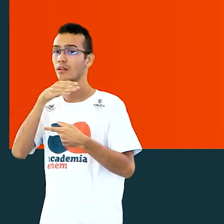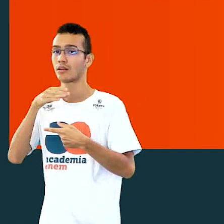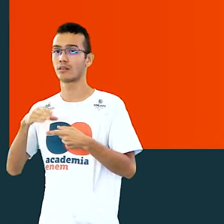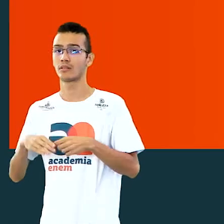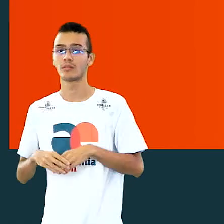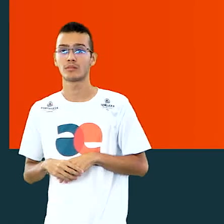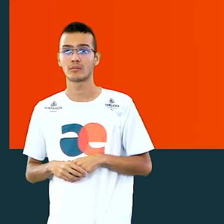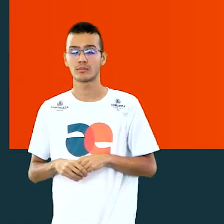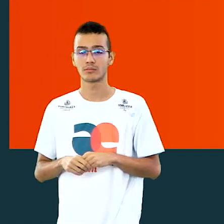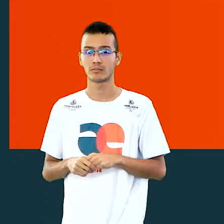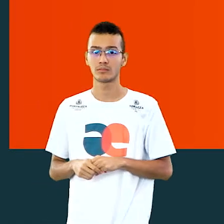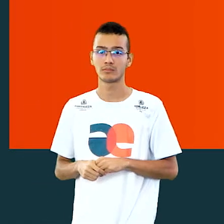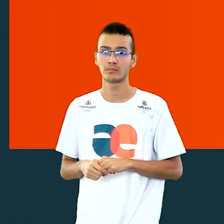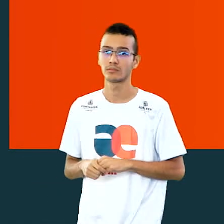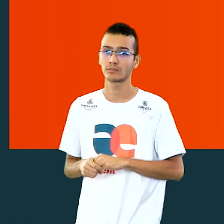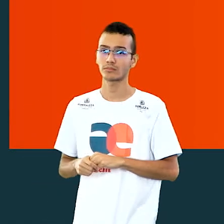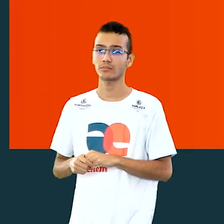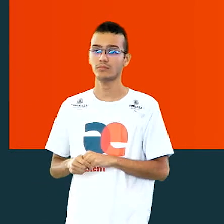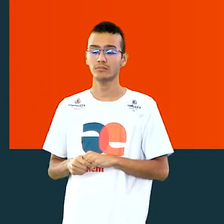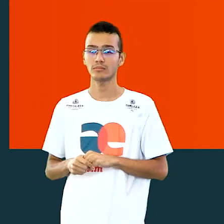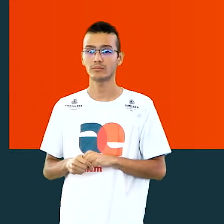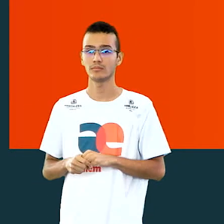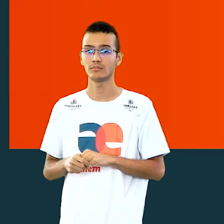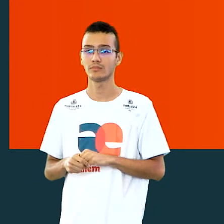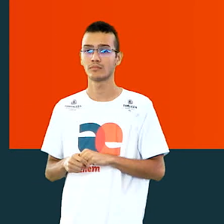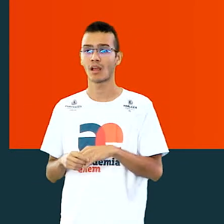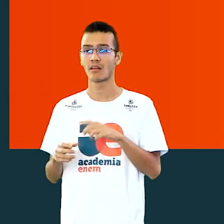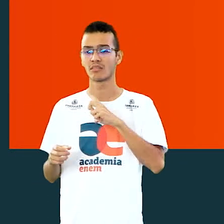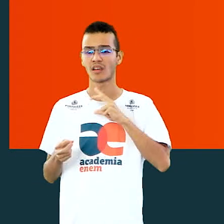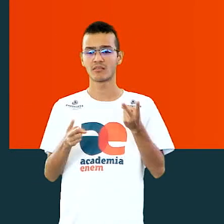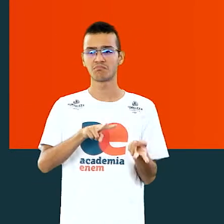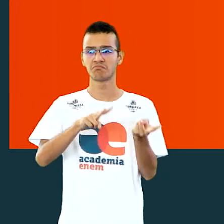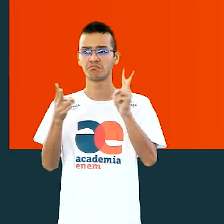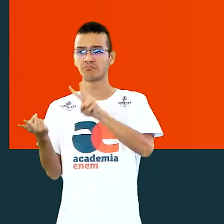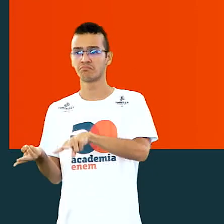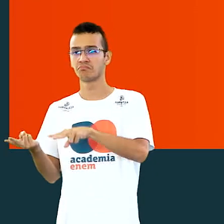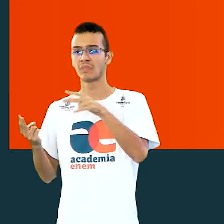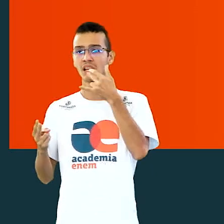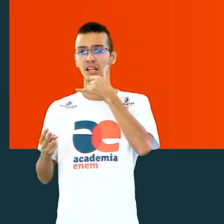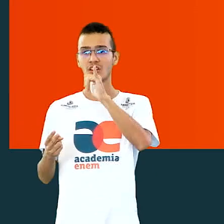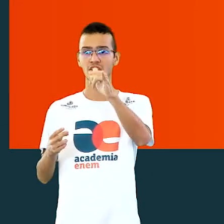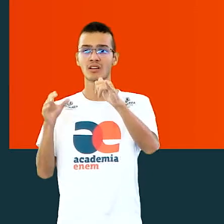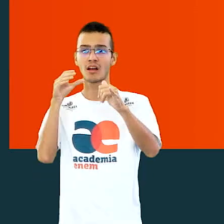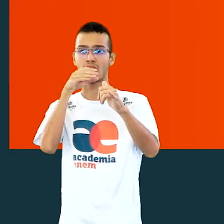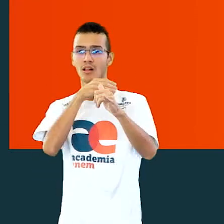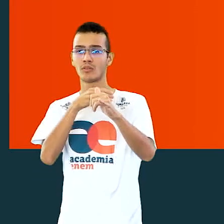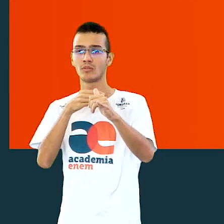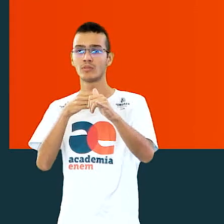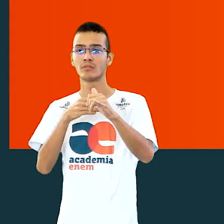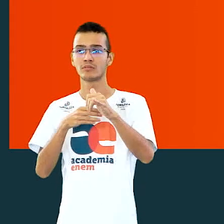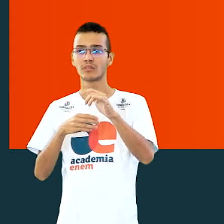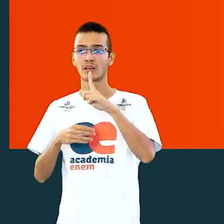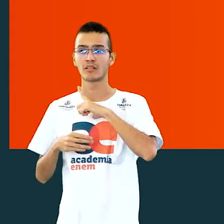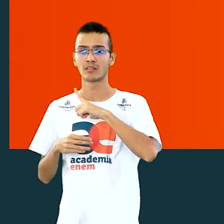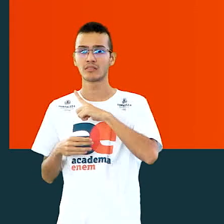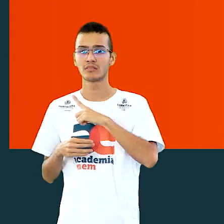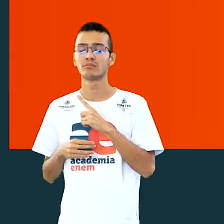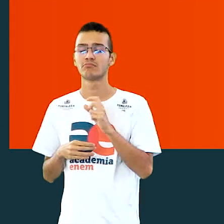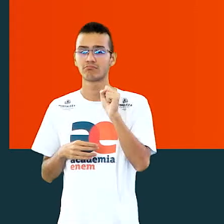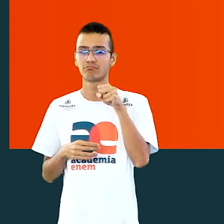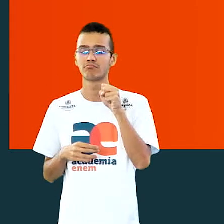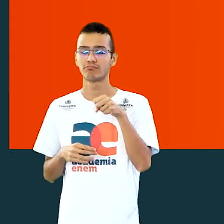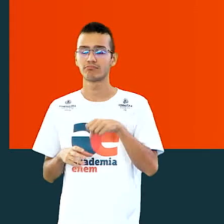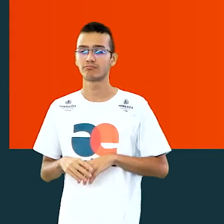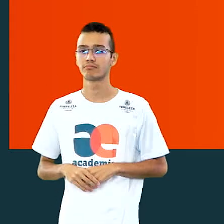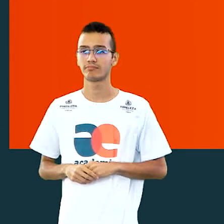Deixa eu te fazer uma pergunta. Foi convertido a energia elétrica em calor? Foi ou não foi? Foi? Pois lá vai para vocês entenderem como é que